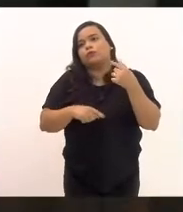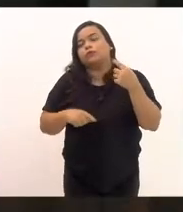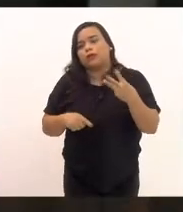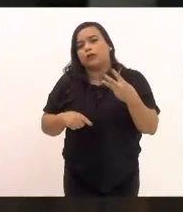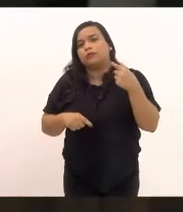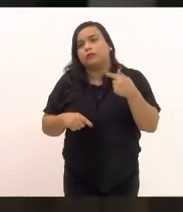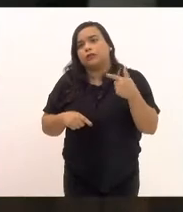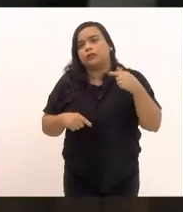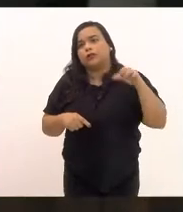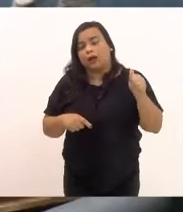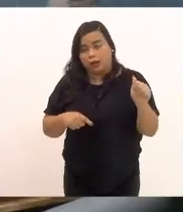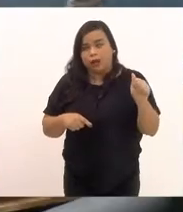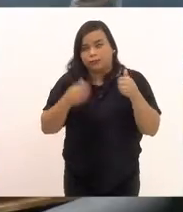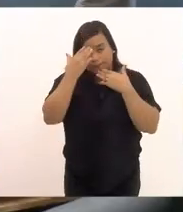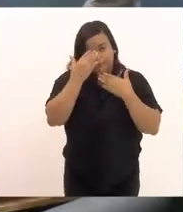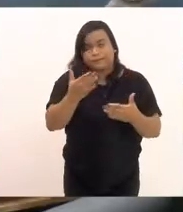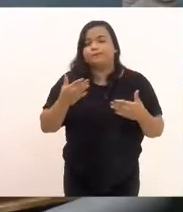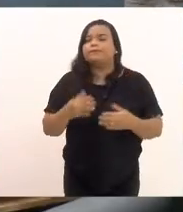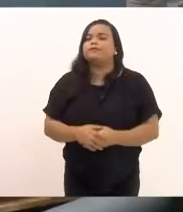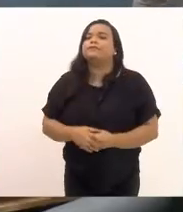Deputada Marta.